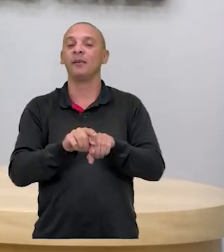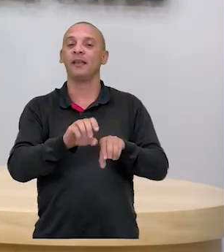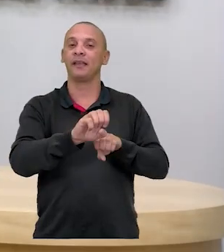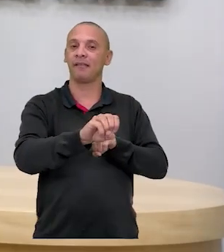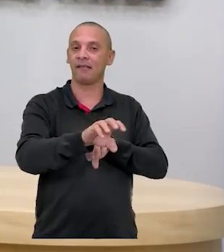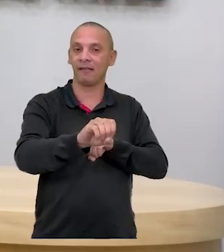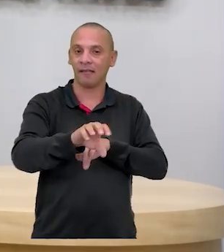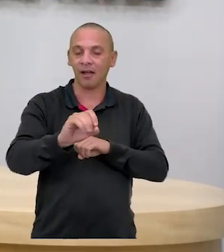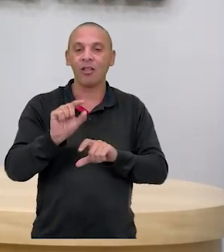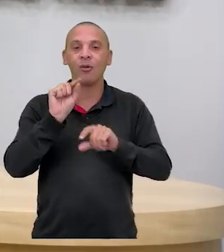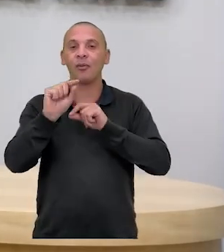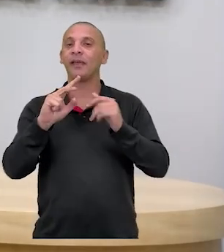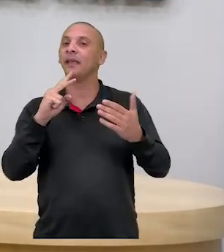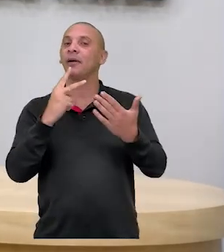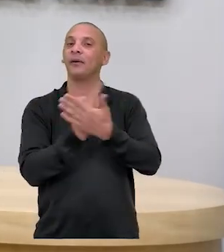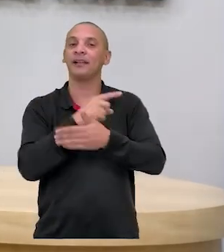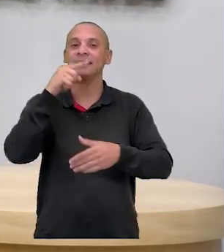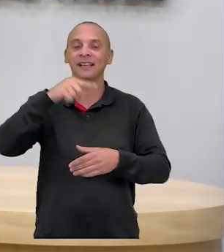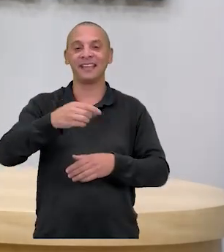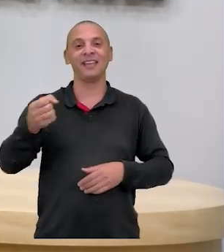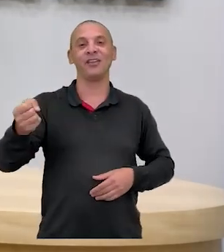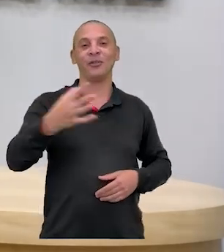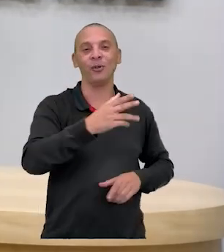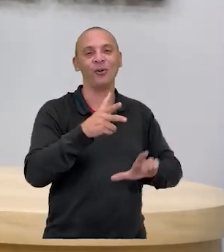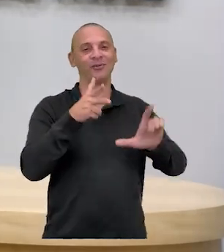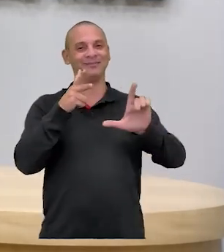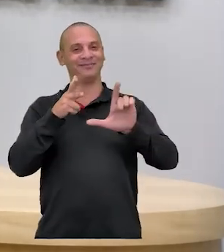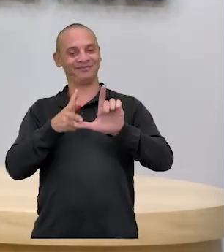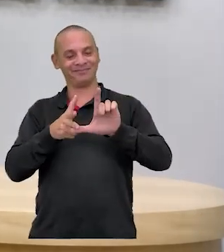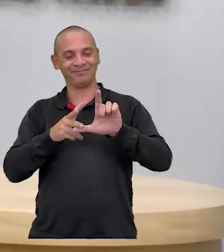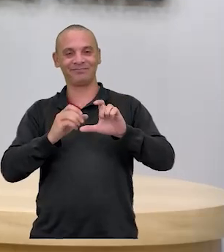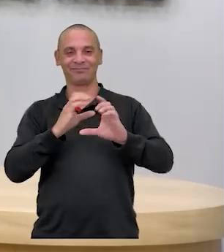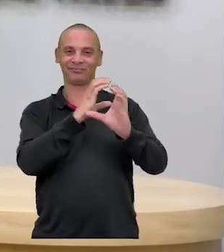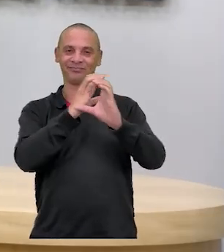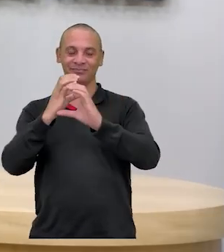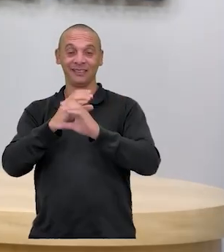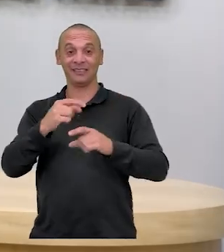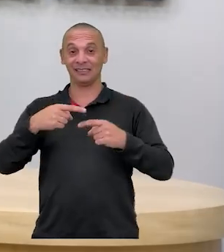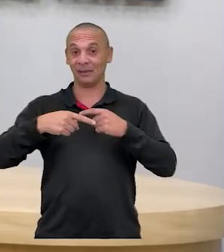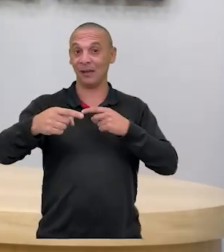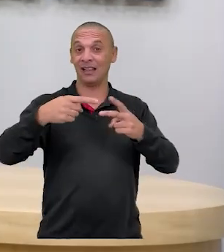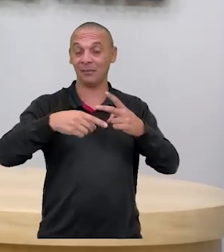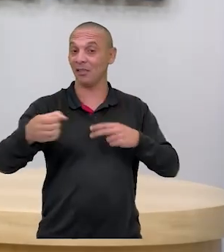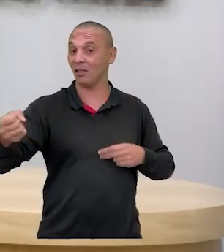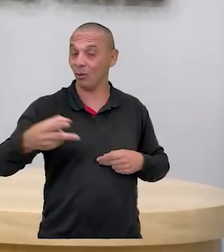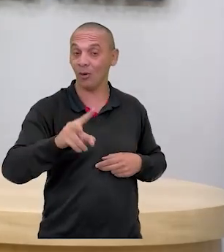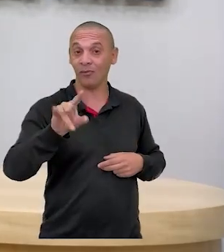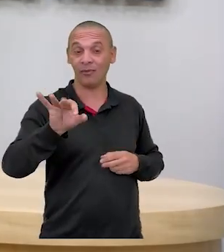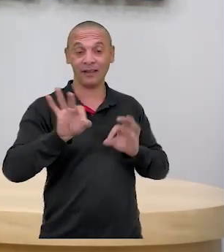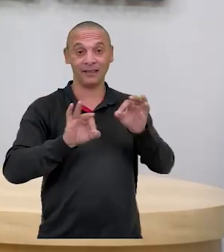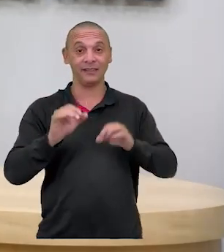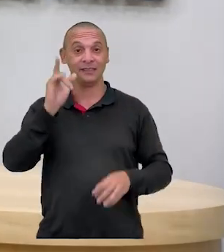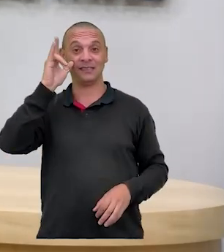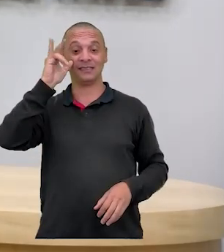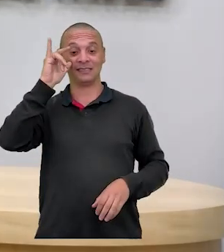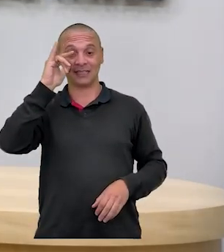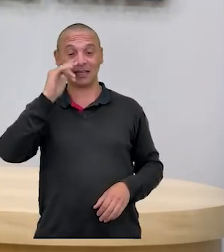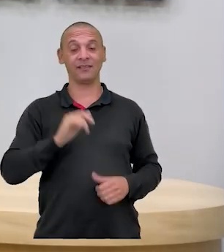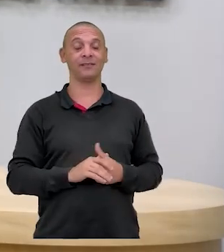aulas, o que está acontecendo aqui de estúdio novo e as novidades para as próximas semanas lá no nosso Instagram, Língua Portuguesa,